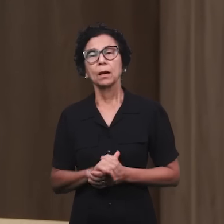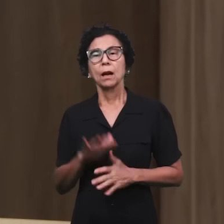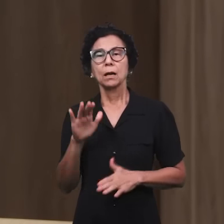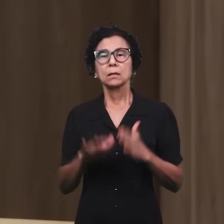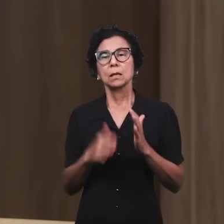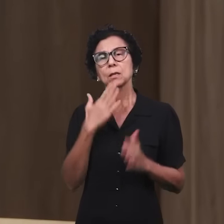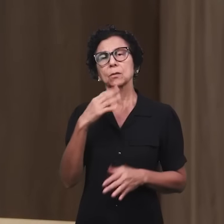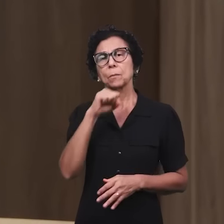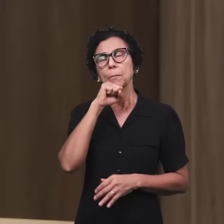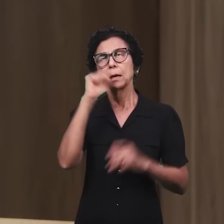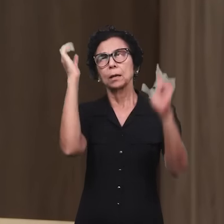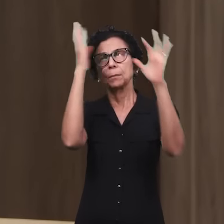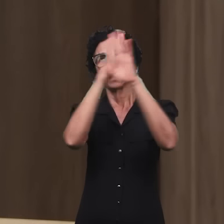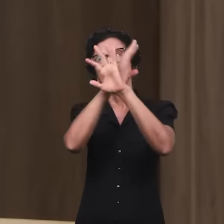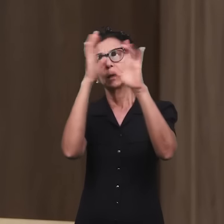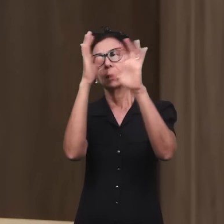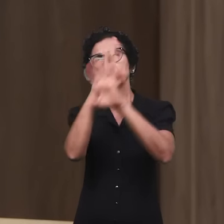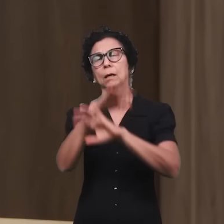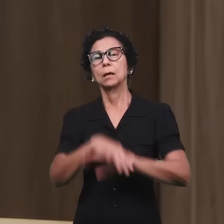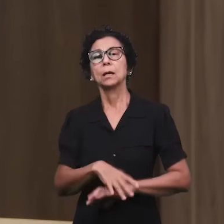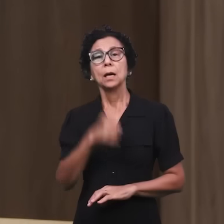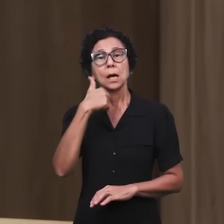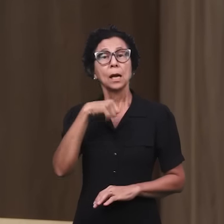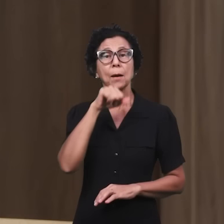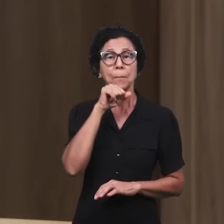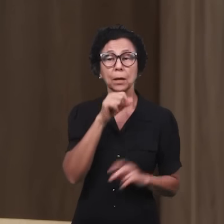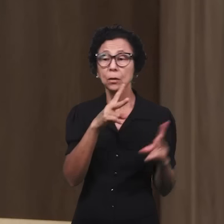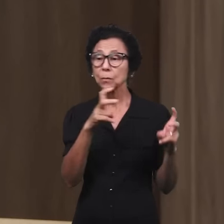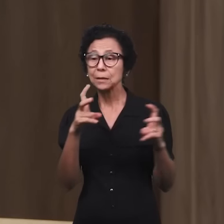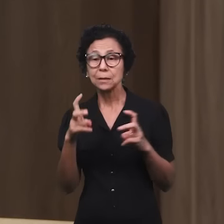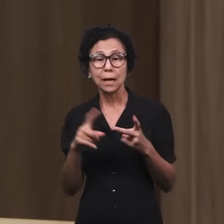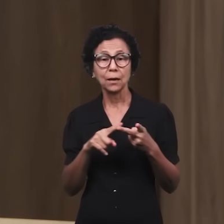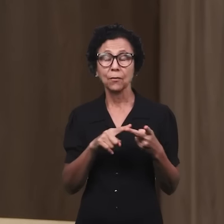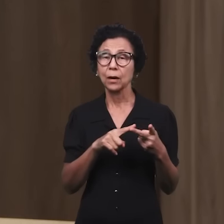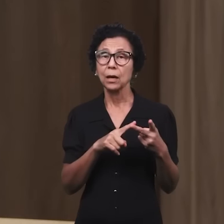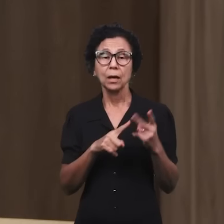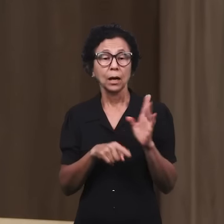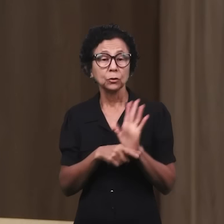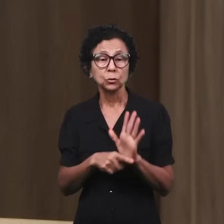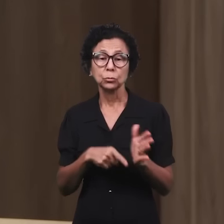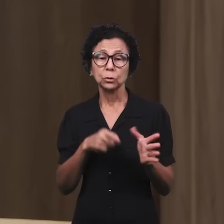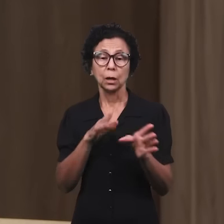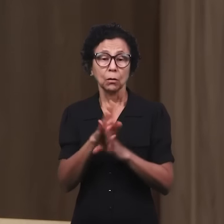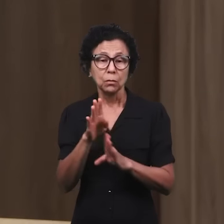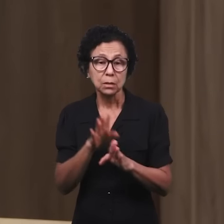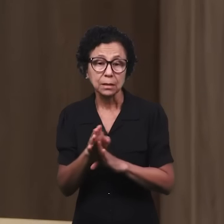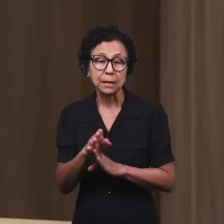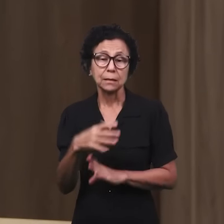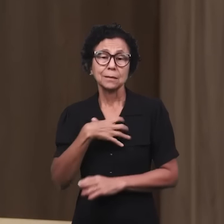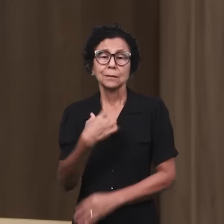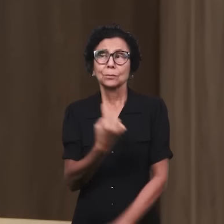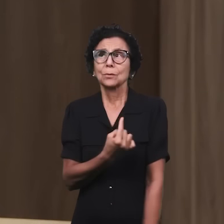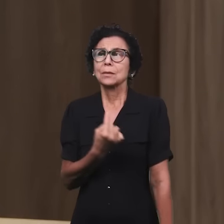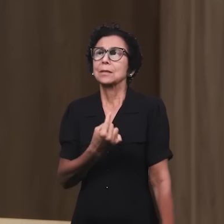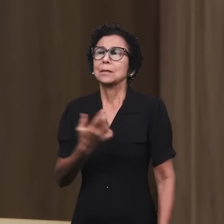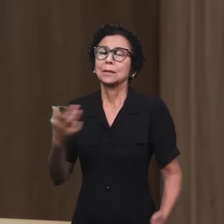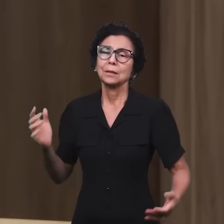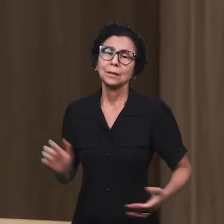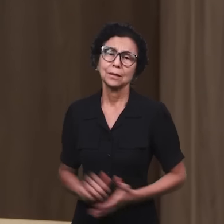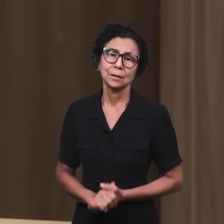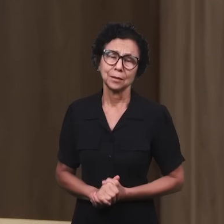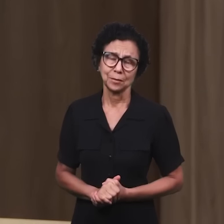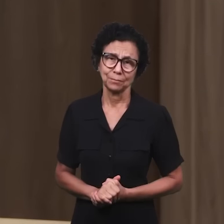aquela pessoa se sente desamparada, sozinha. E aí tem outro texto, Isaías fala assim, não digas eu sou uma